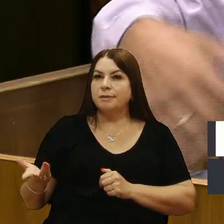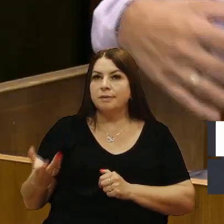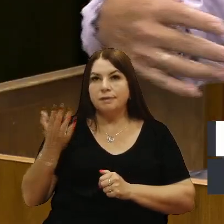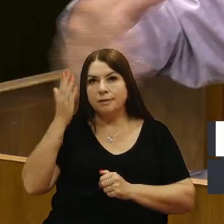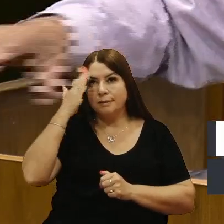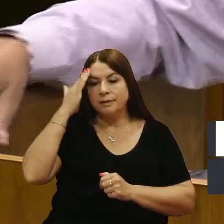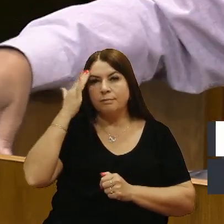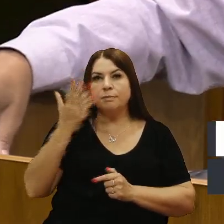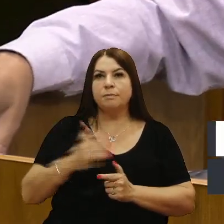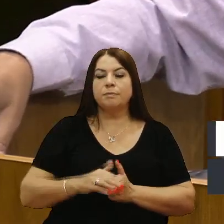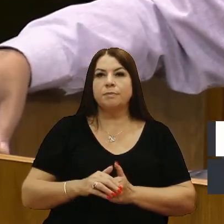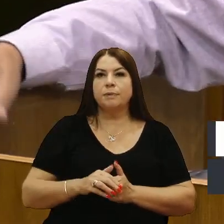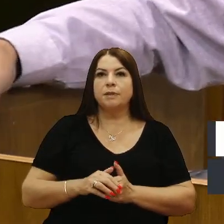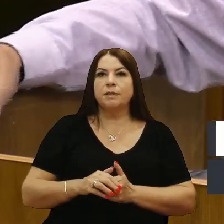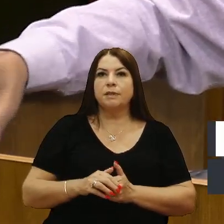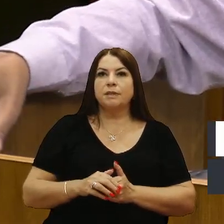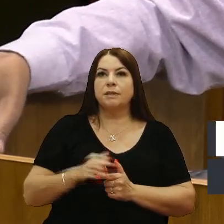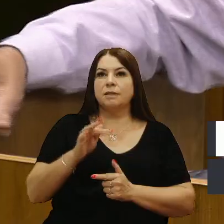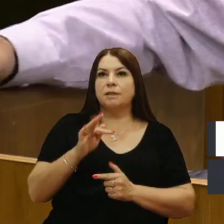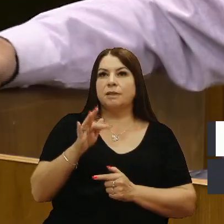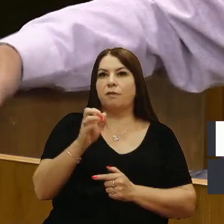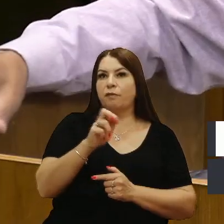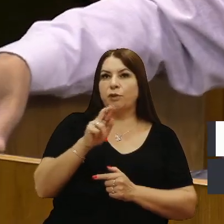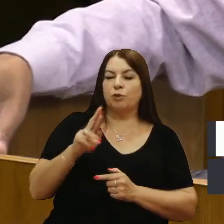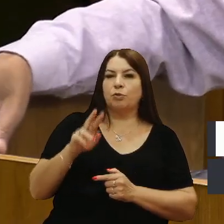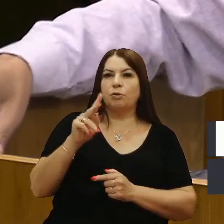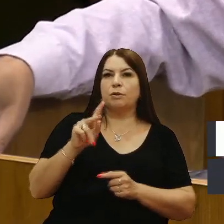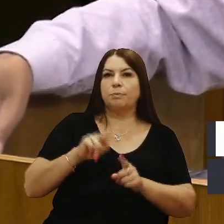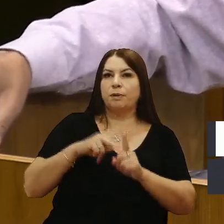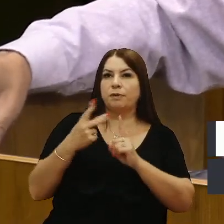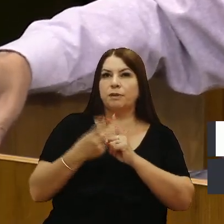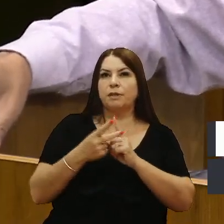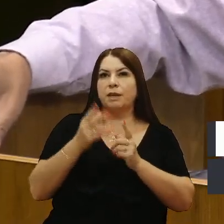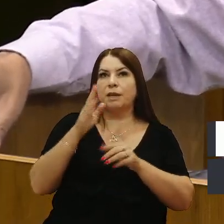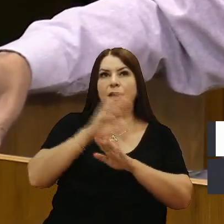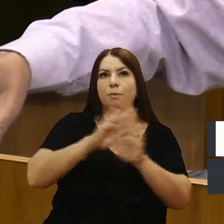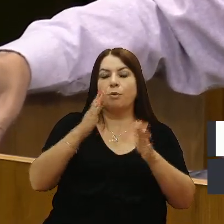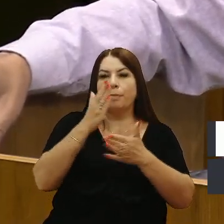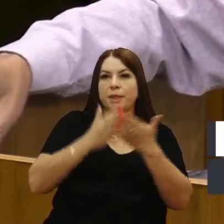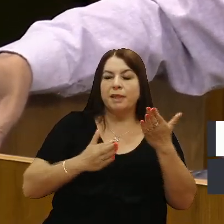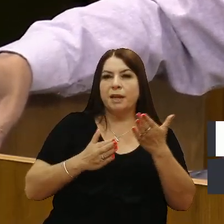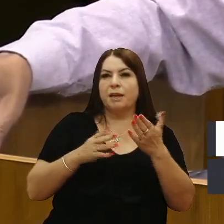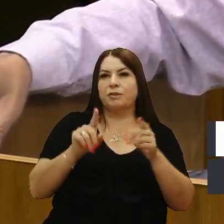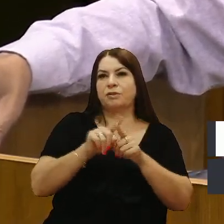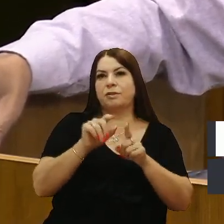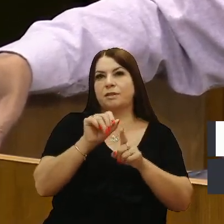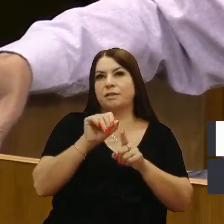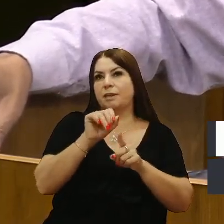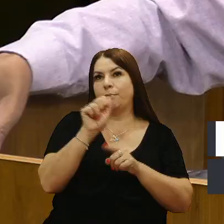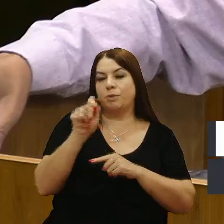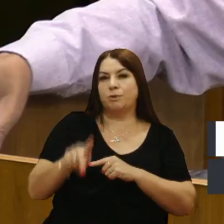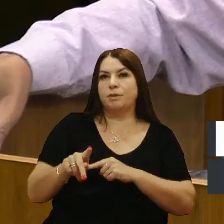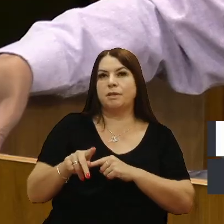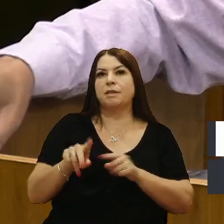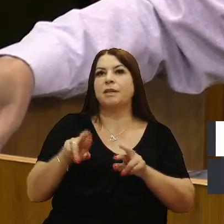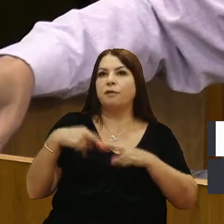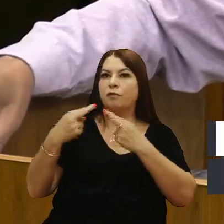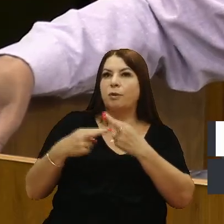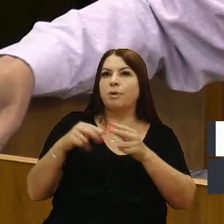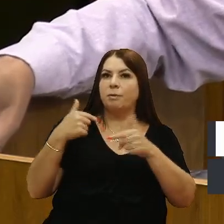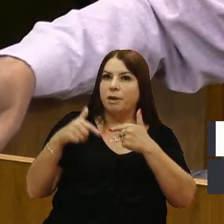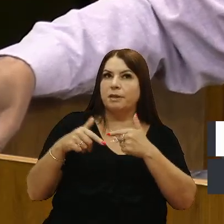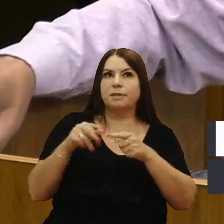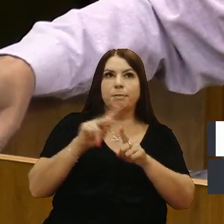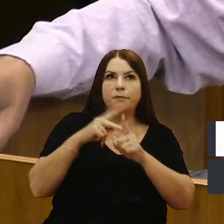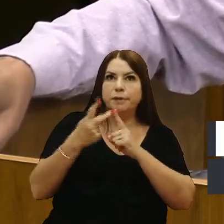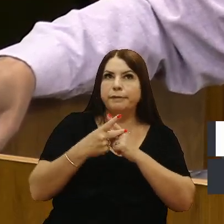que veio o fator previdenciário, que acabou com metade da aposentadoria, aí tem reforma trabalhista, reforma previdenciária. Como que a